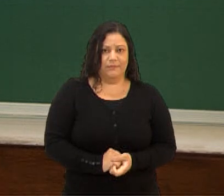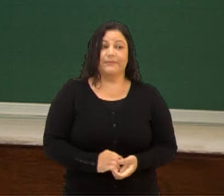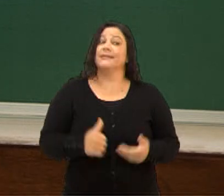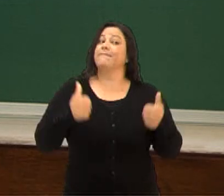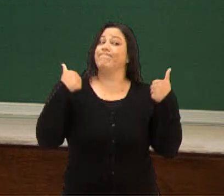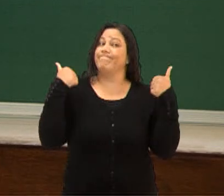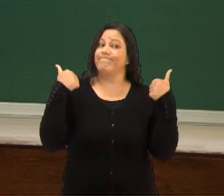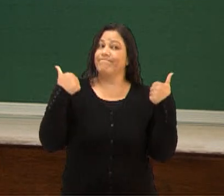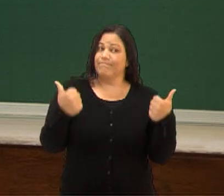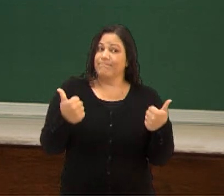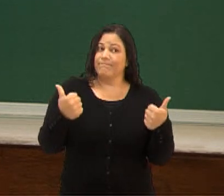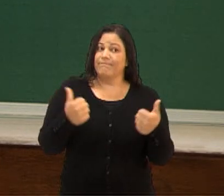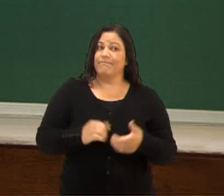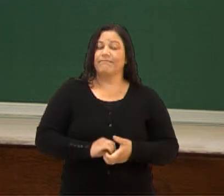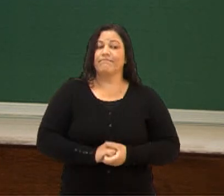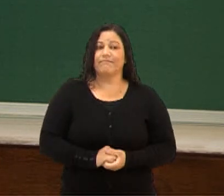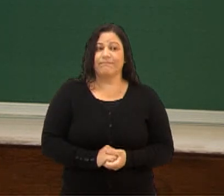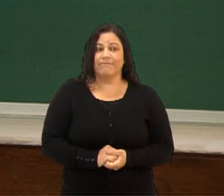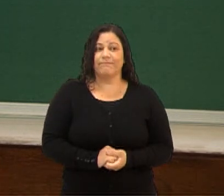Muito bem.